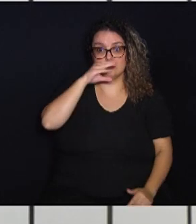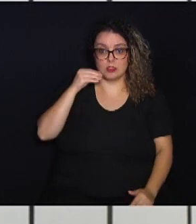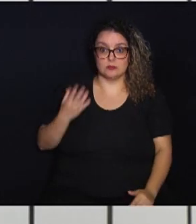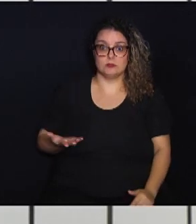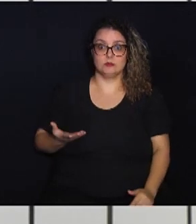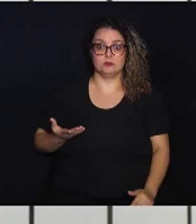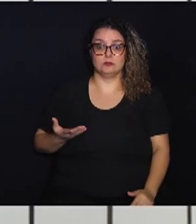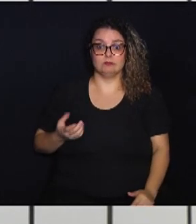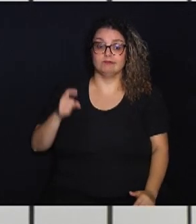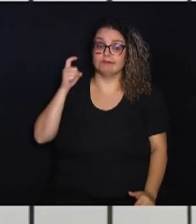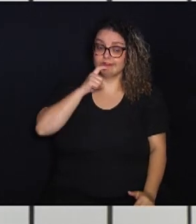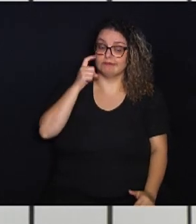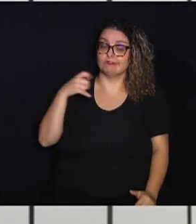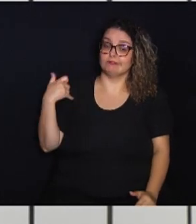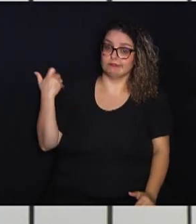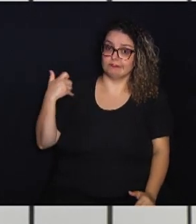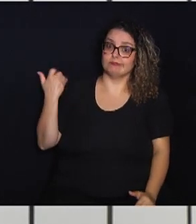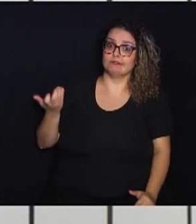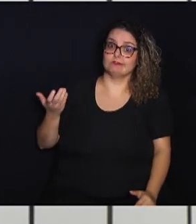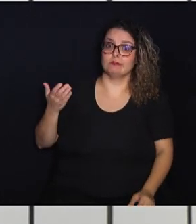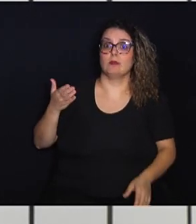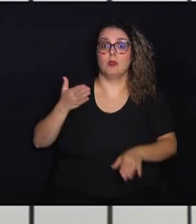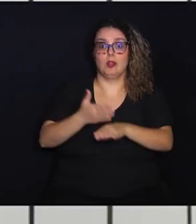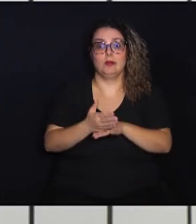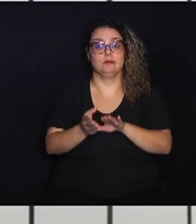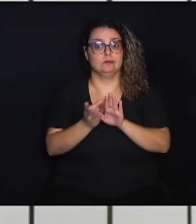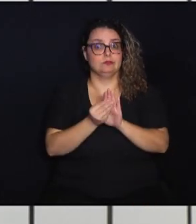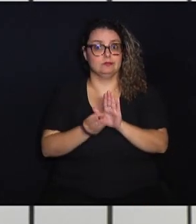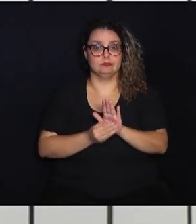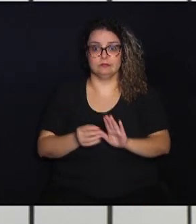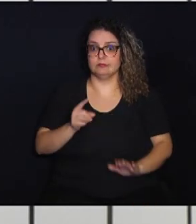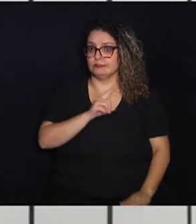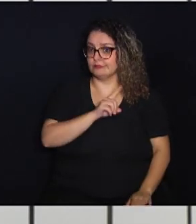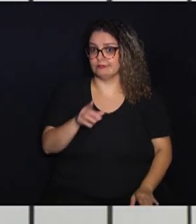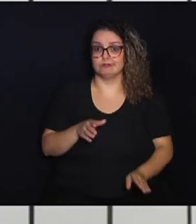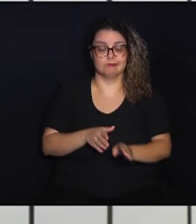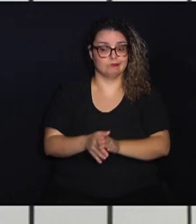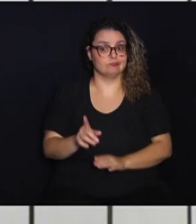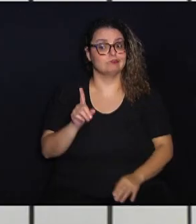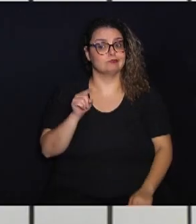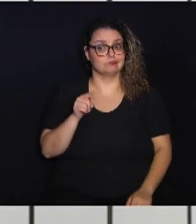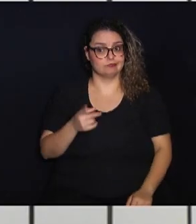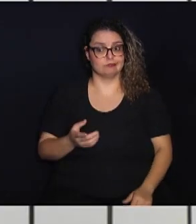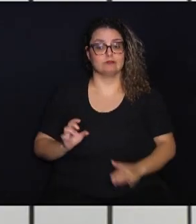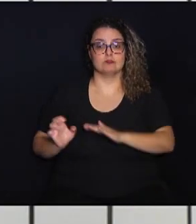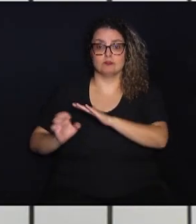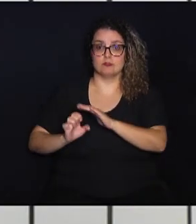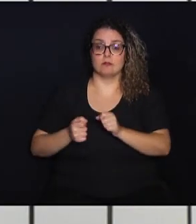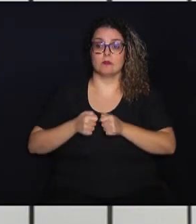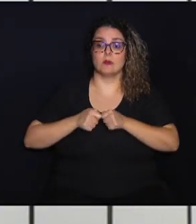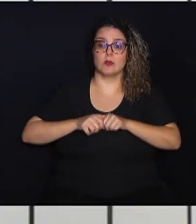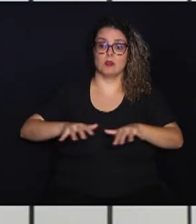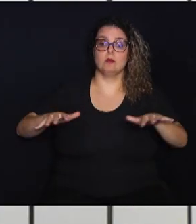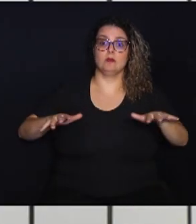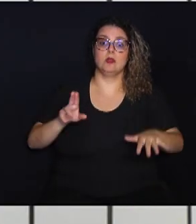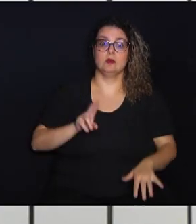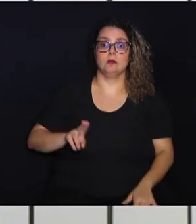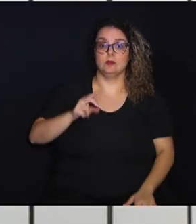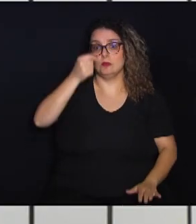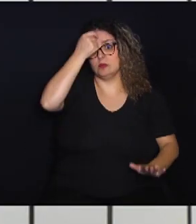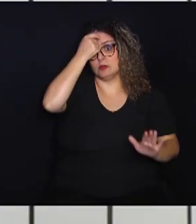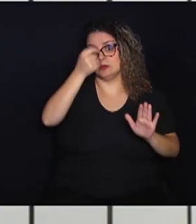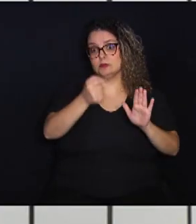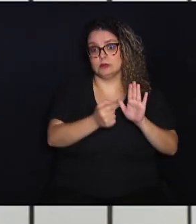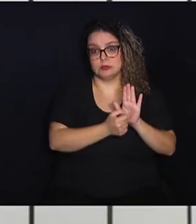estão mentindo as idades para acessar conteúdos não recomendados. A empresa ela vai ampliar o uso da inteligência